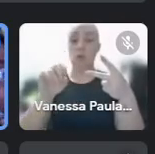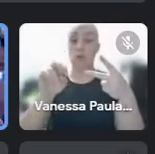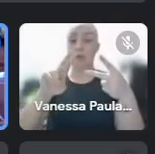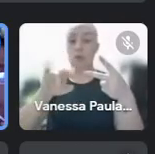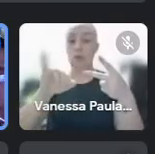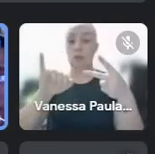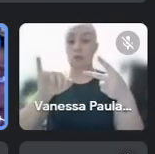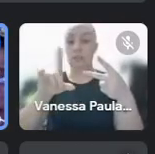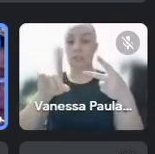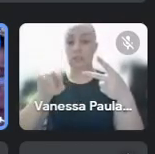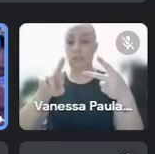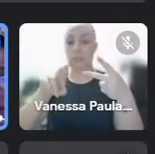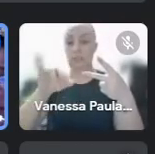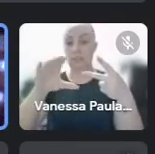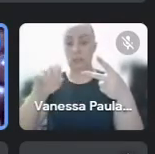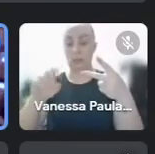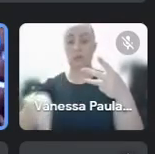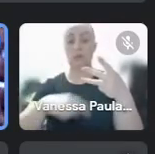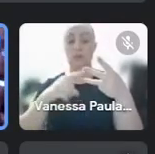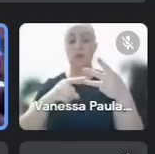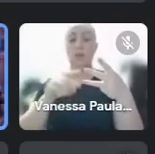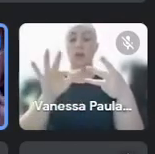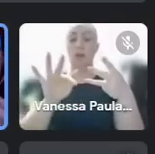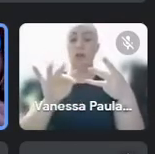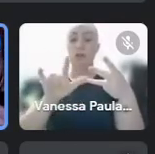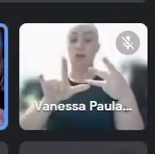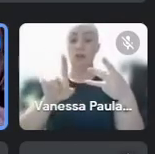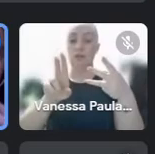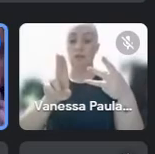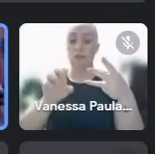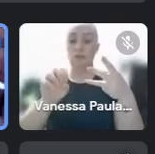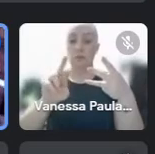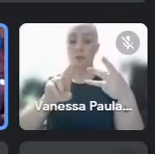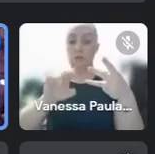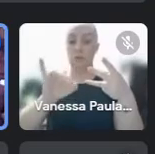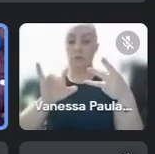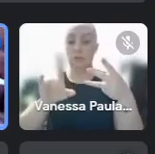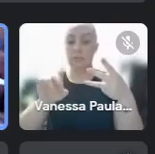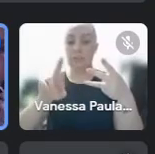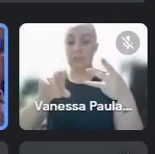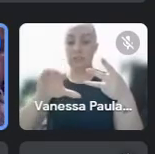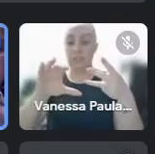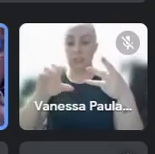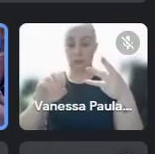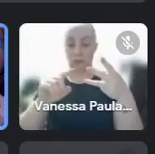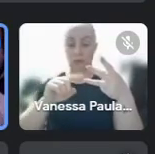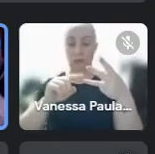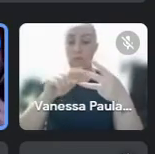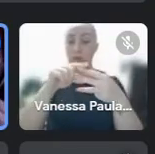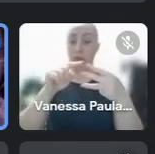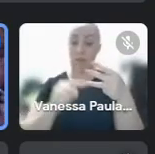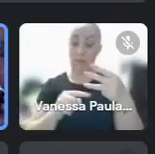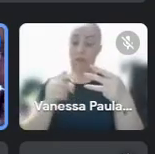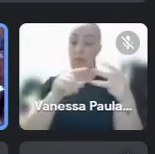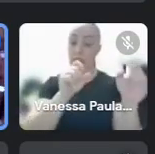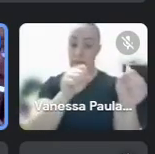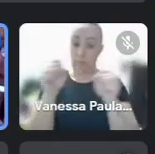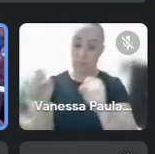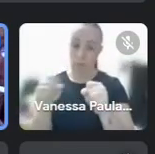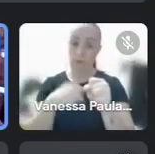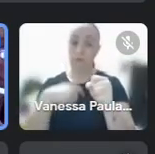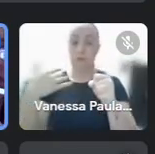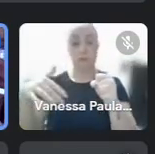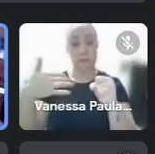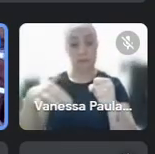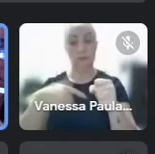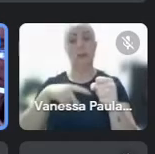fluorídrico, tá, gente? Olha só, são 3 potências de ácidos. para ir para o forno micro-ondas para a gente